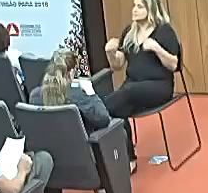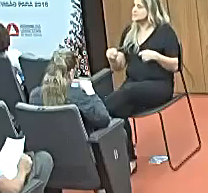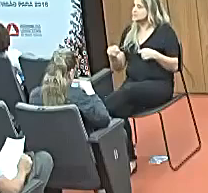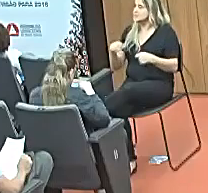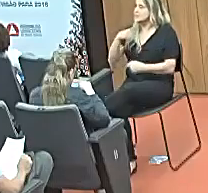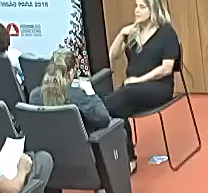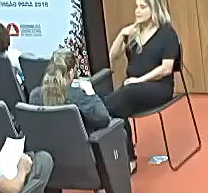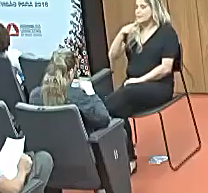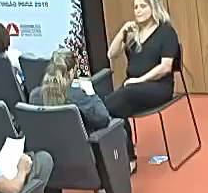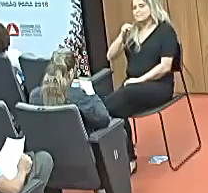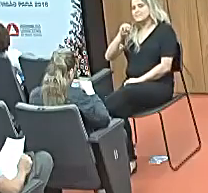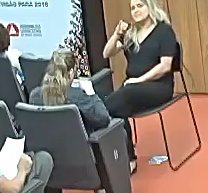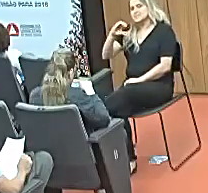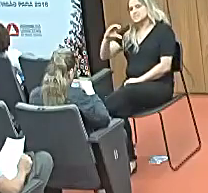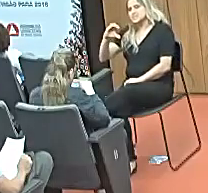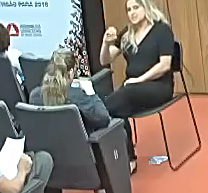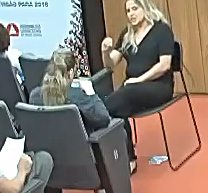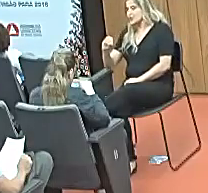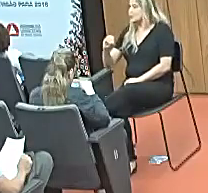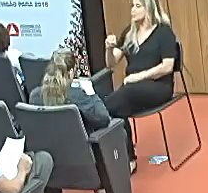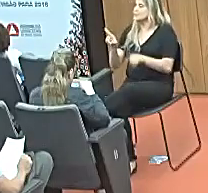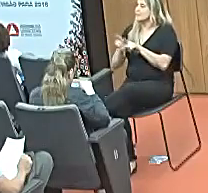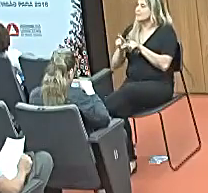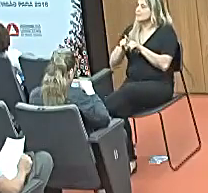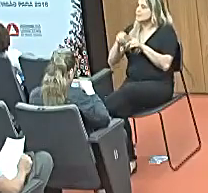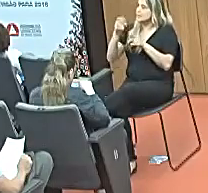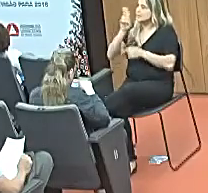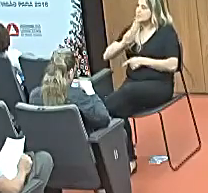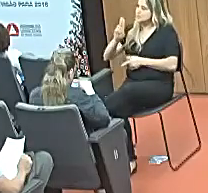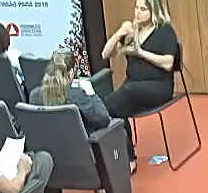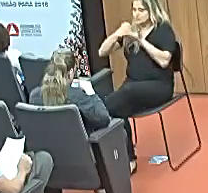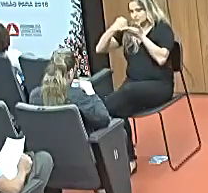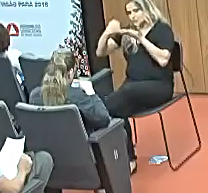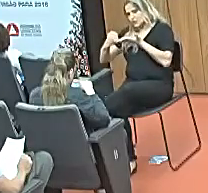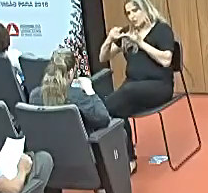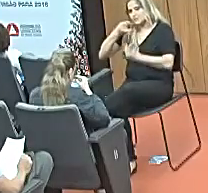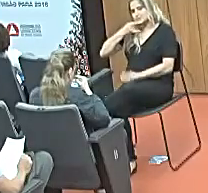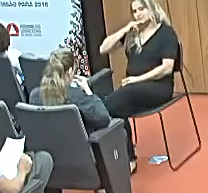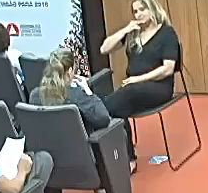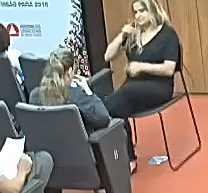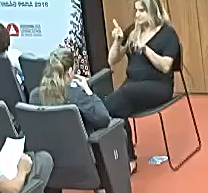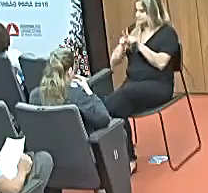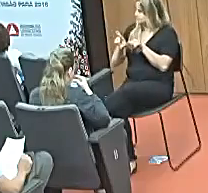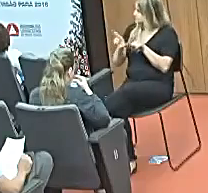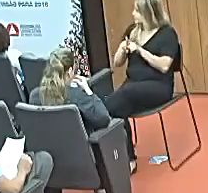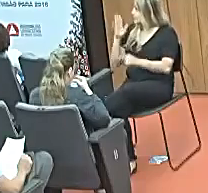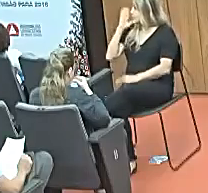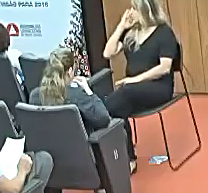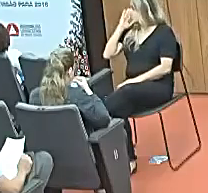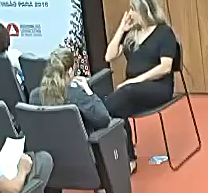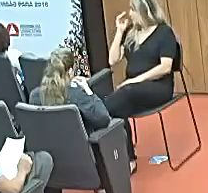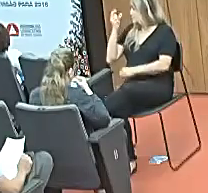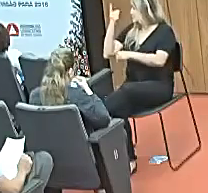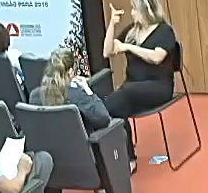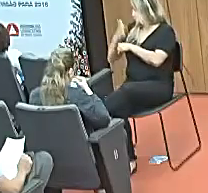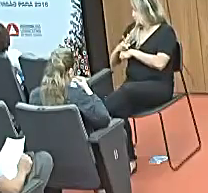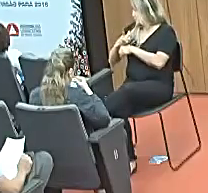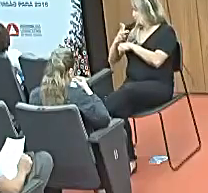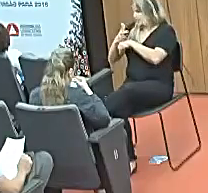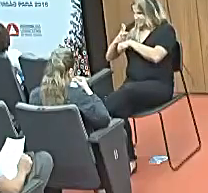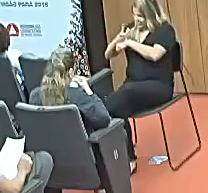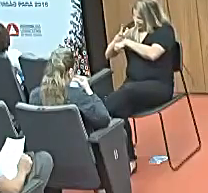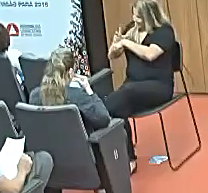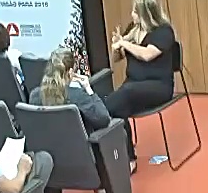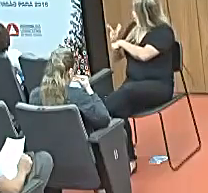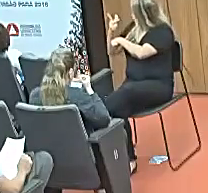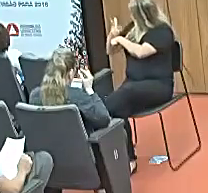do uso de álcool e outras drogas e no tratamento dos agravos dele decorrentes não sabemos que os idosos cada vez mais preciso